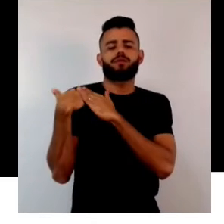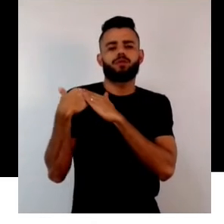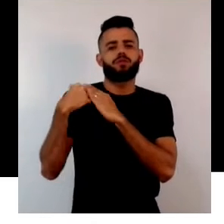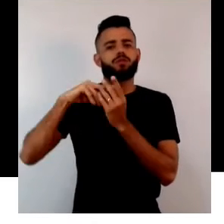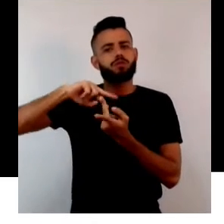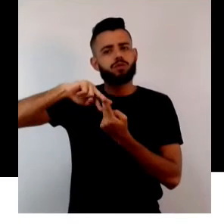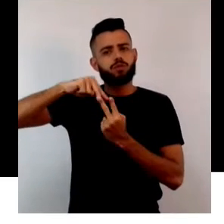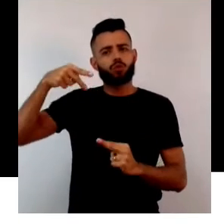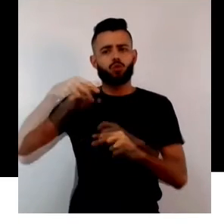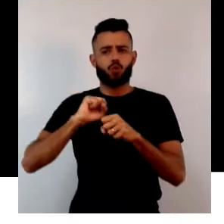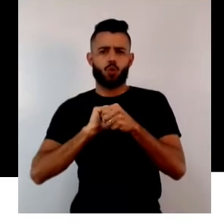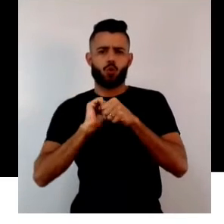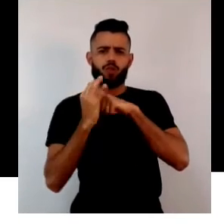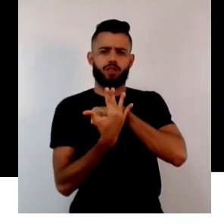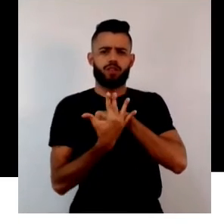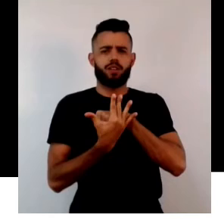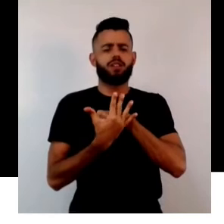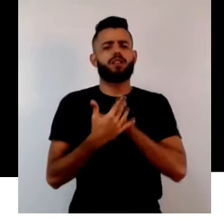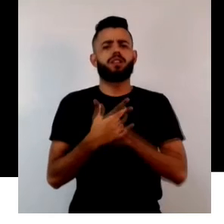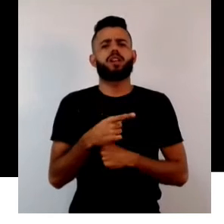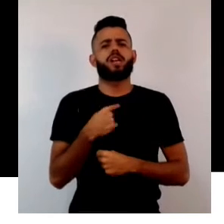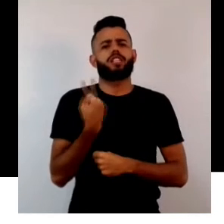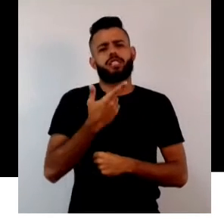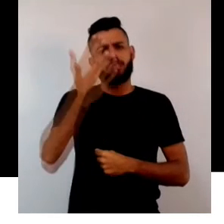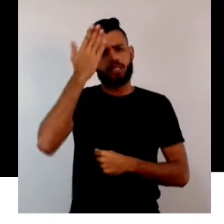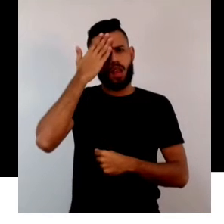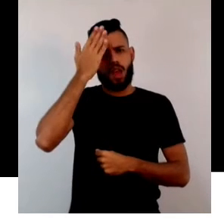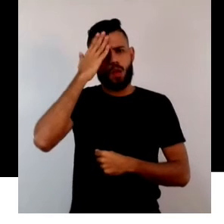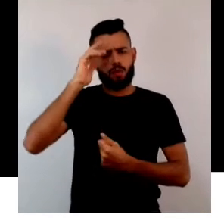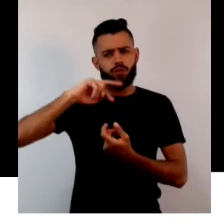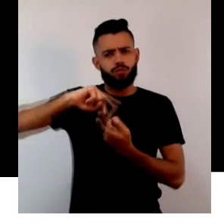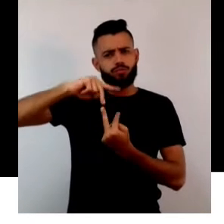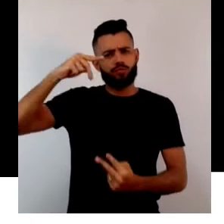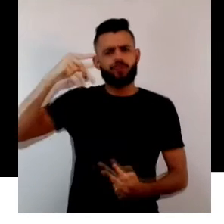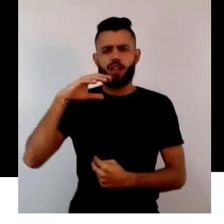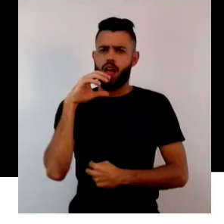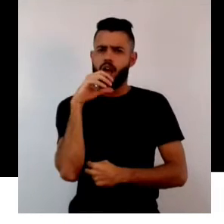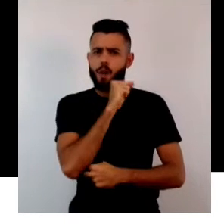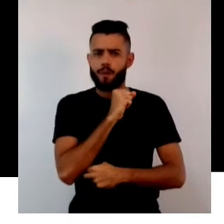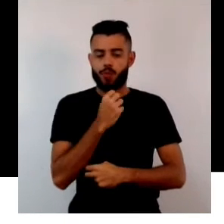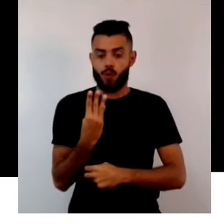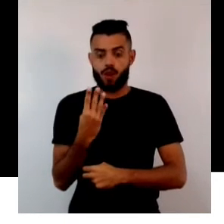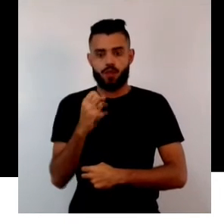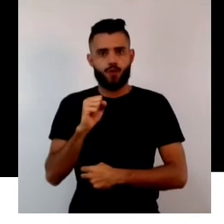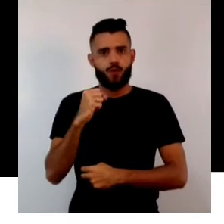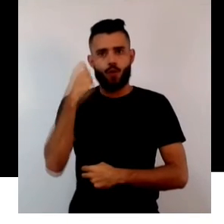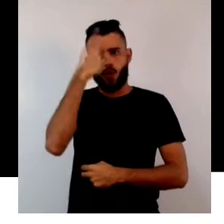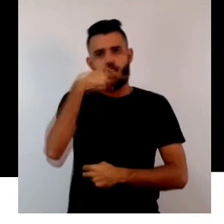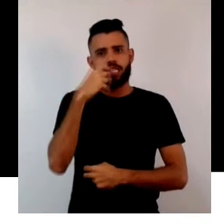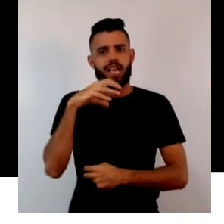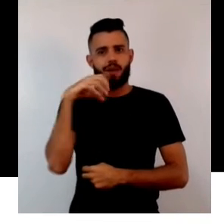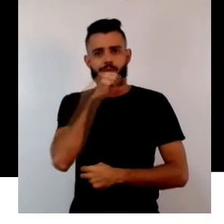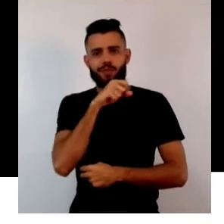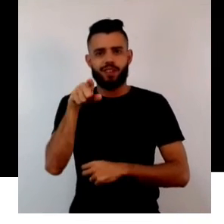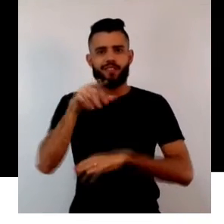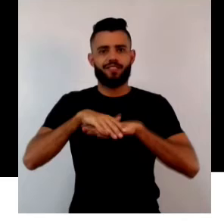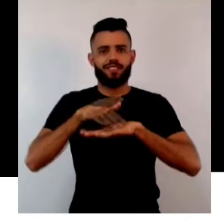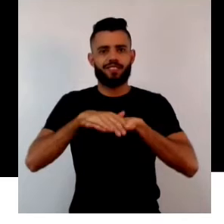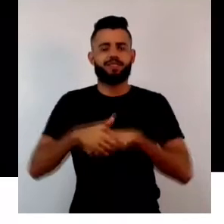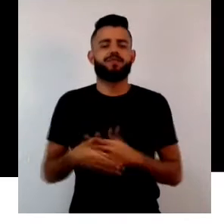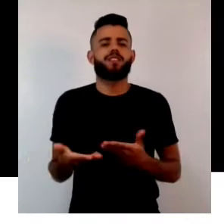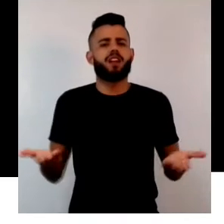feito que todos nós ficamos sabendo que foi super rápido, em 48 horas. E eu queria abrir essa mesa